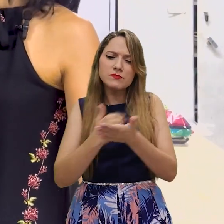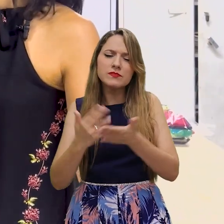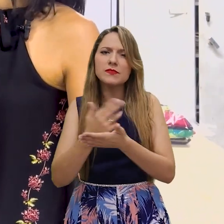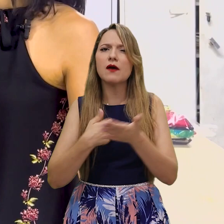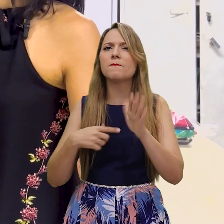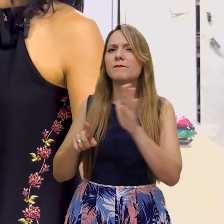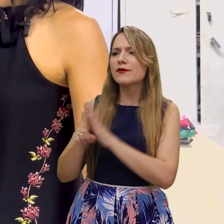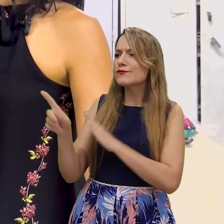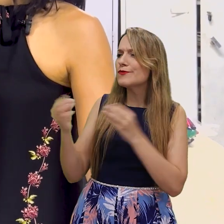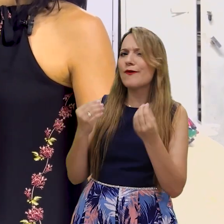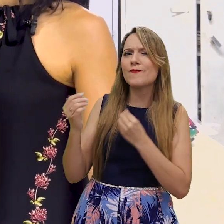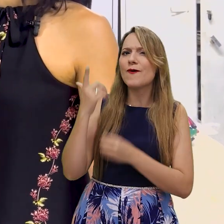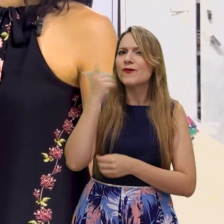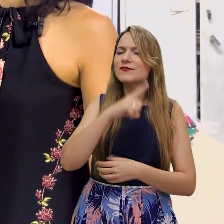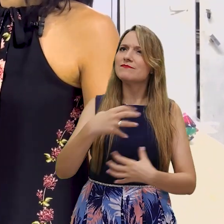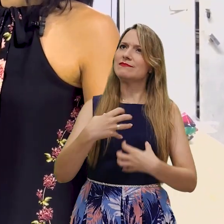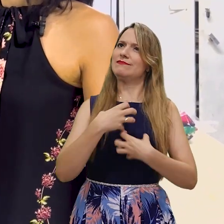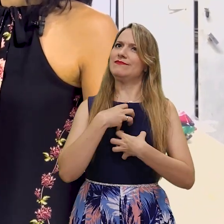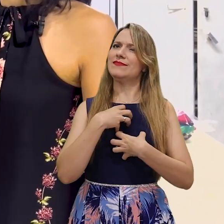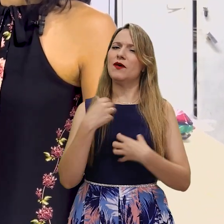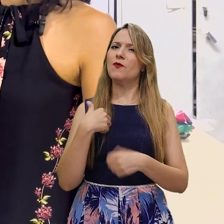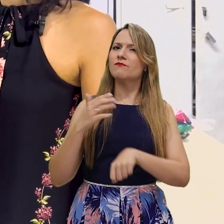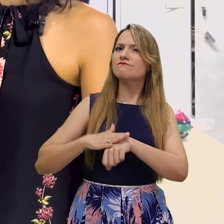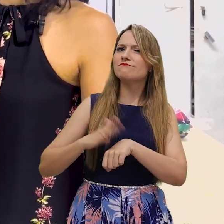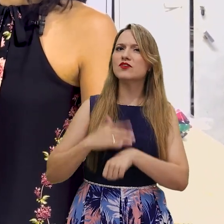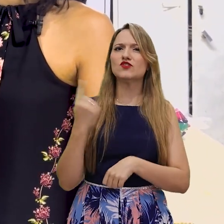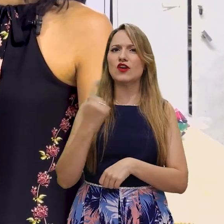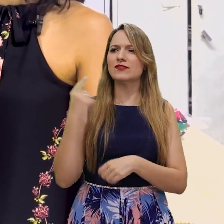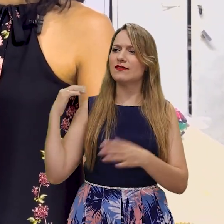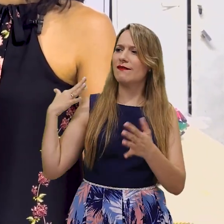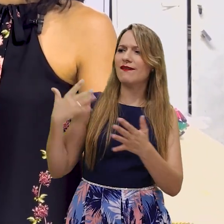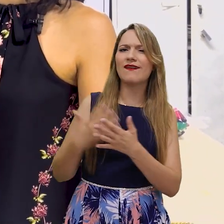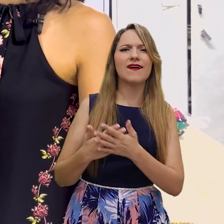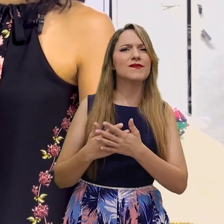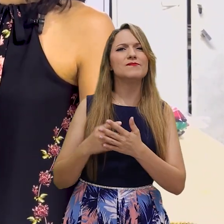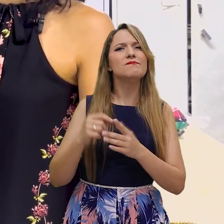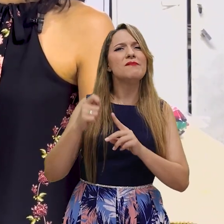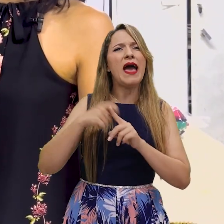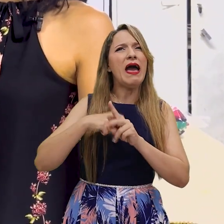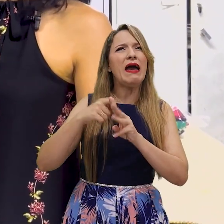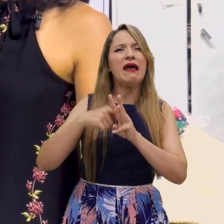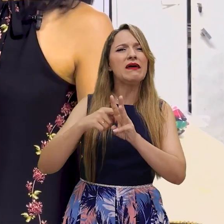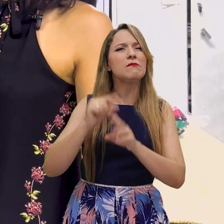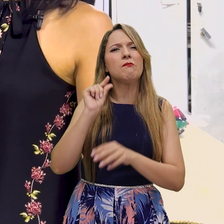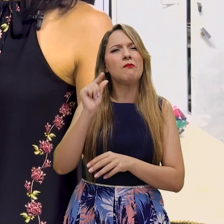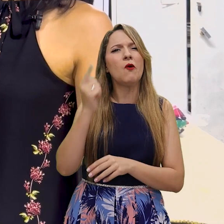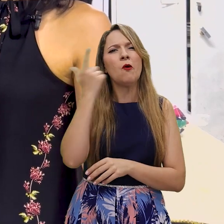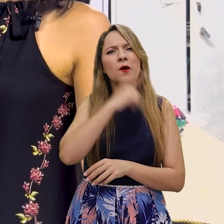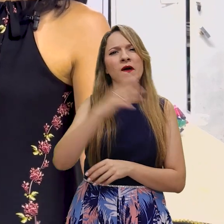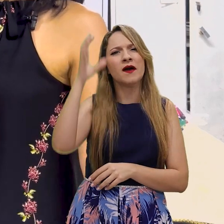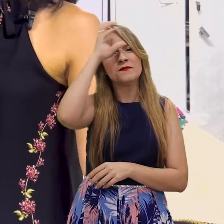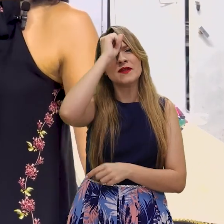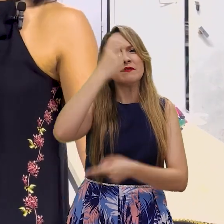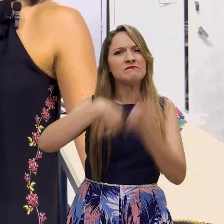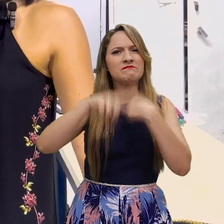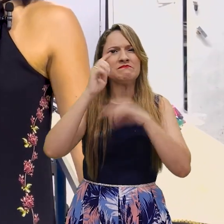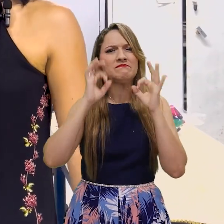foi esse sentimento, né, de você entrar em março e agora com esse resultado? Que o ano nem acabou,